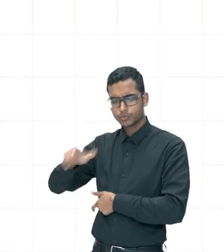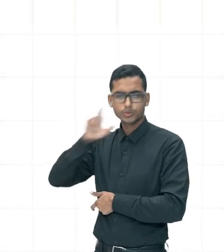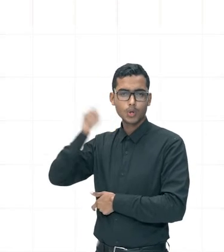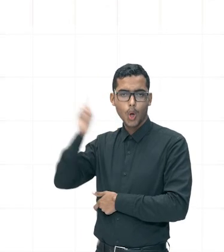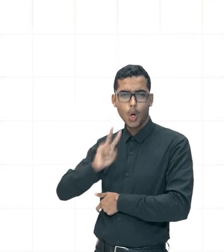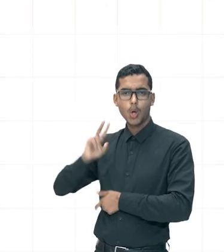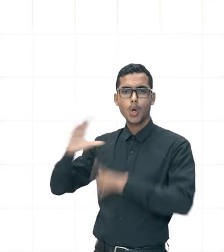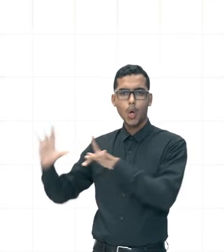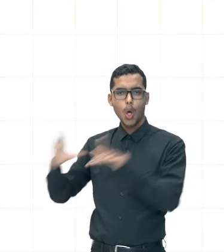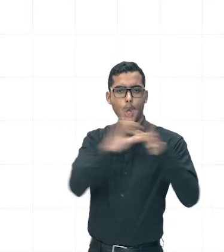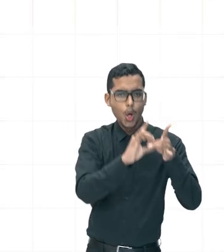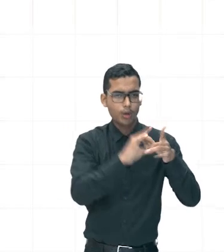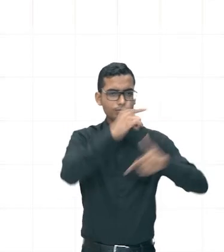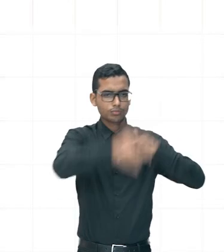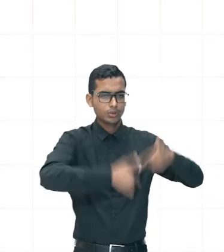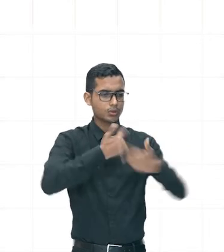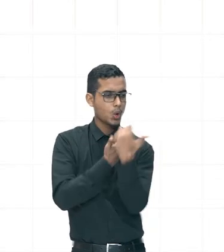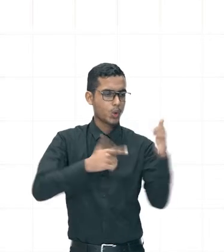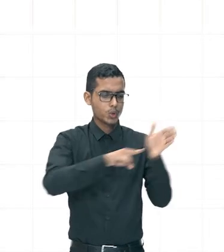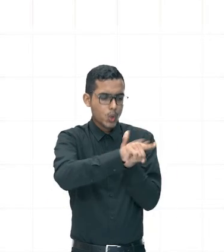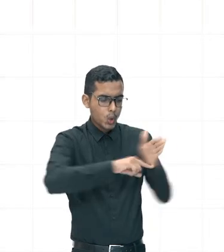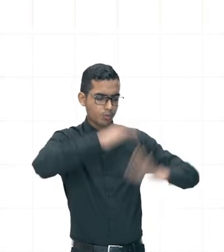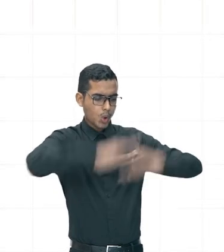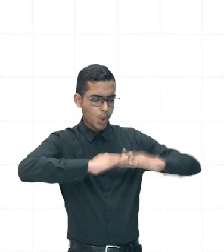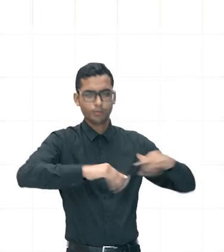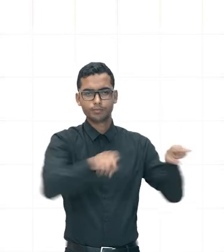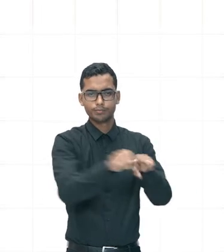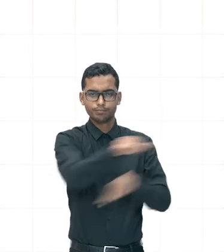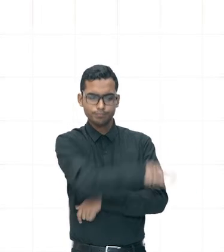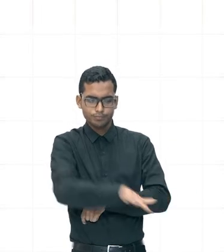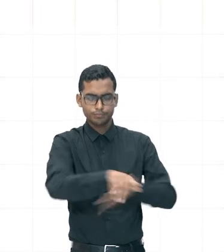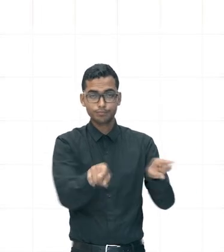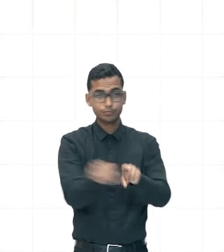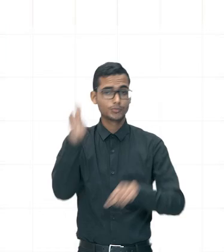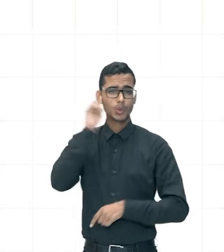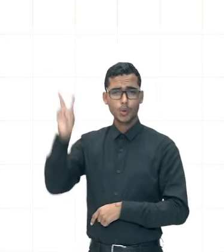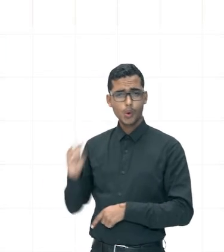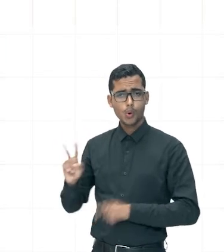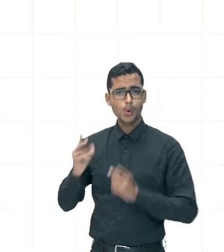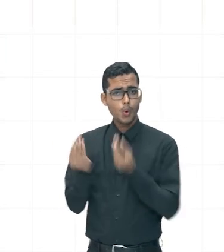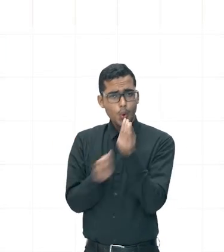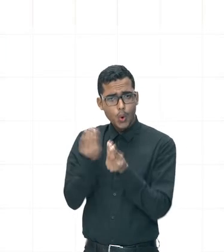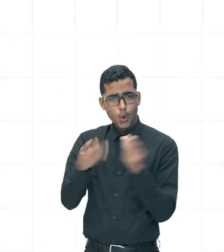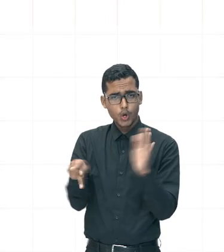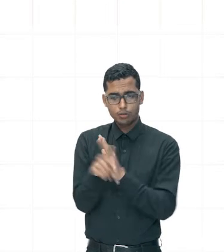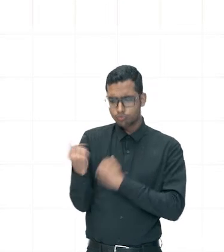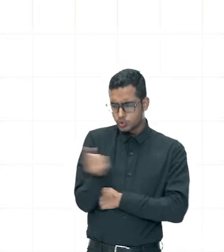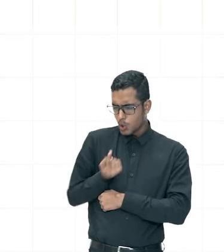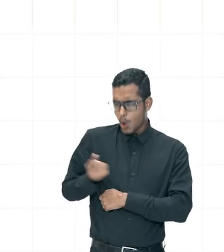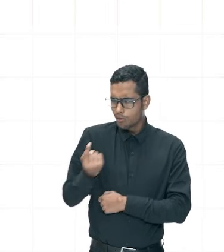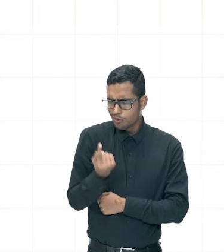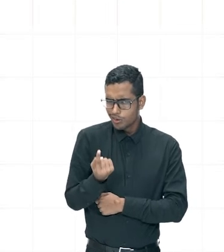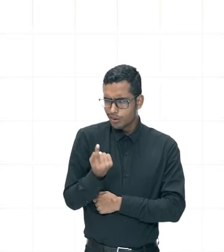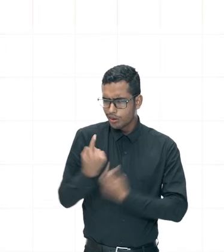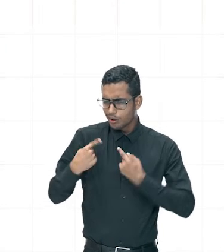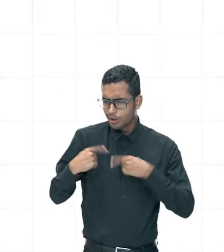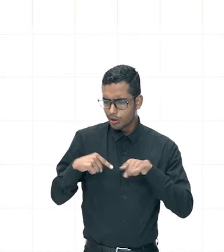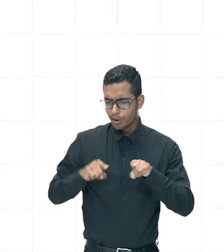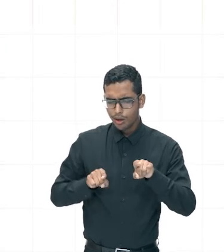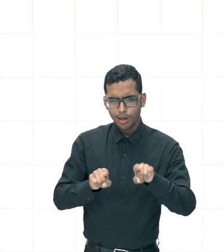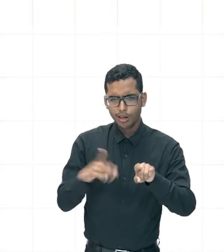ao trabalho de outros pesquisadores. A história não é algo isolado, ela não caminha